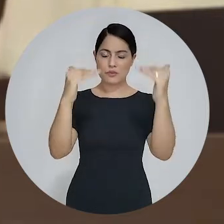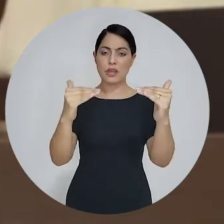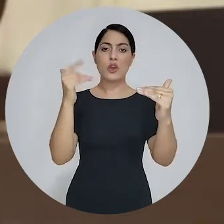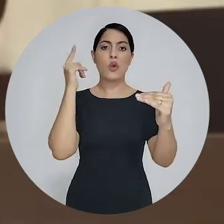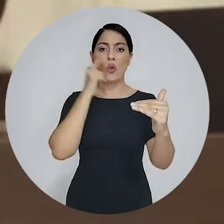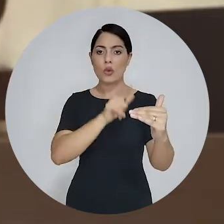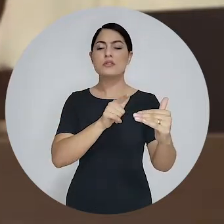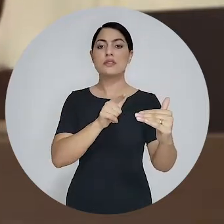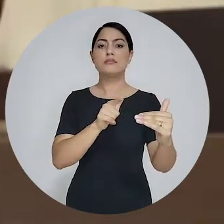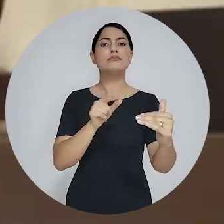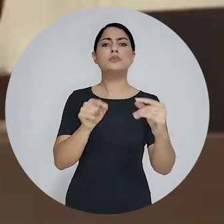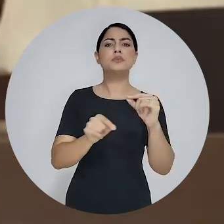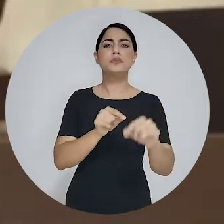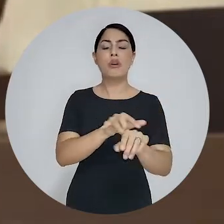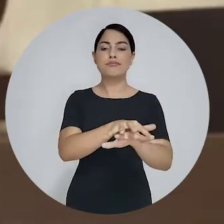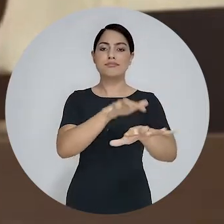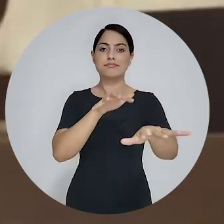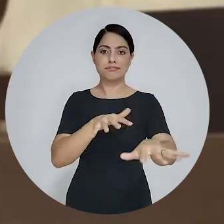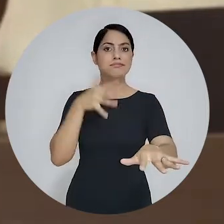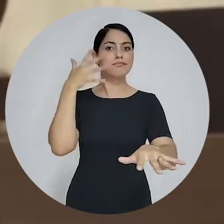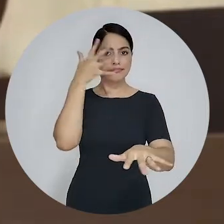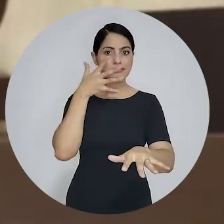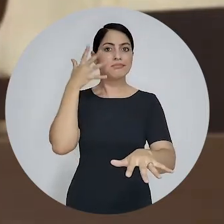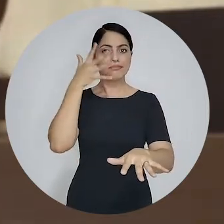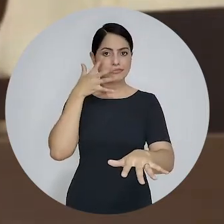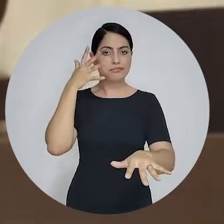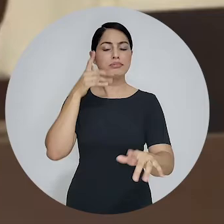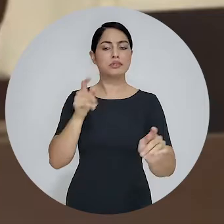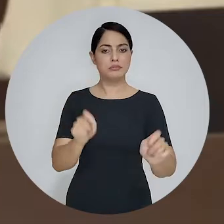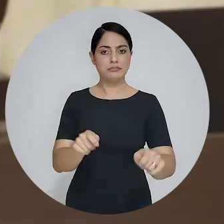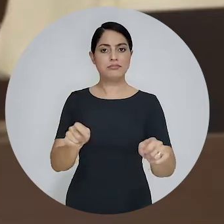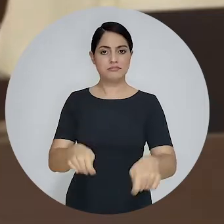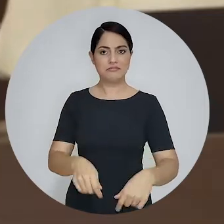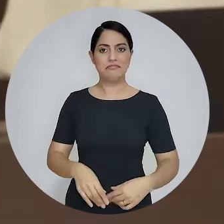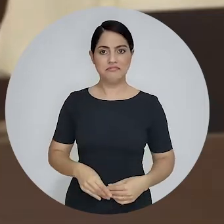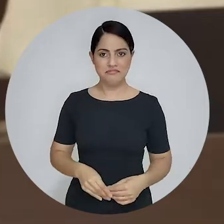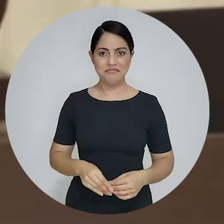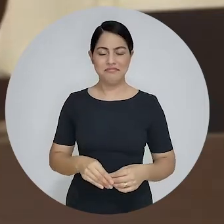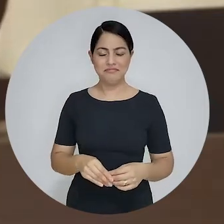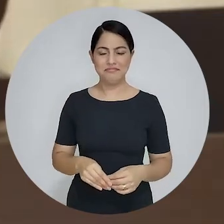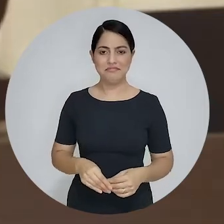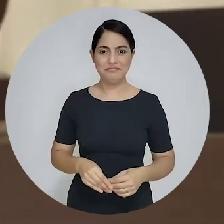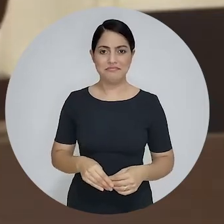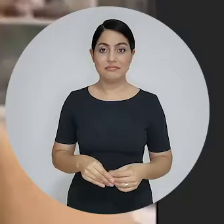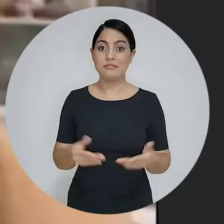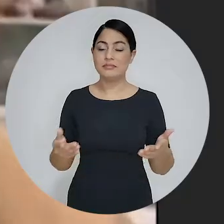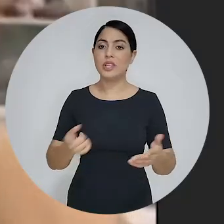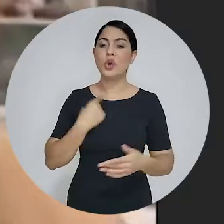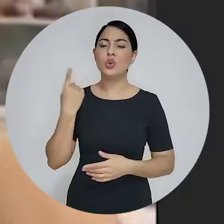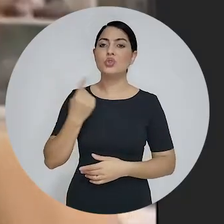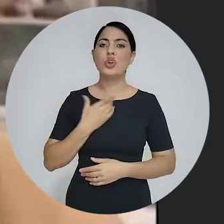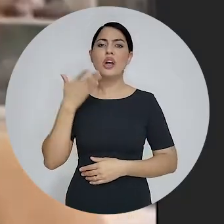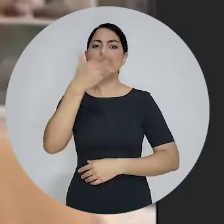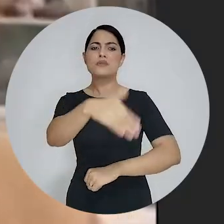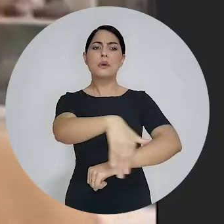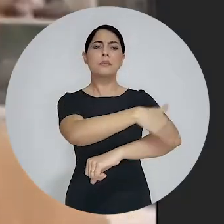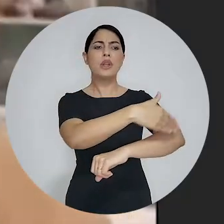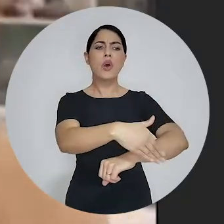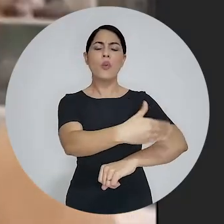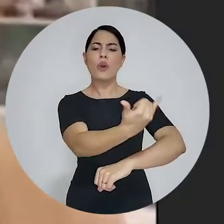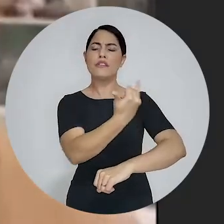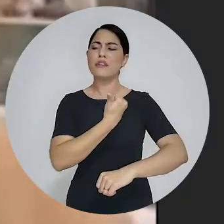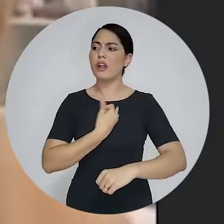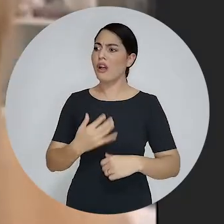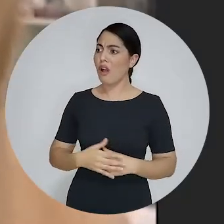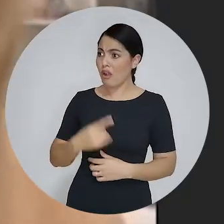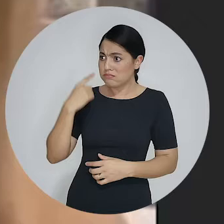de coroamento do trabalho, né, com sustentações orais nessas cortes. O discurso que a gente escuta pelas